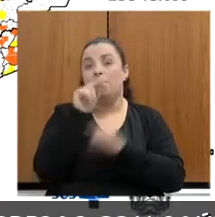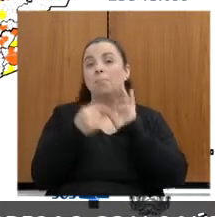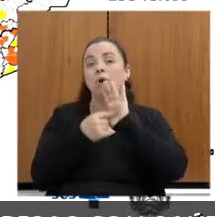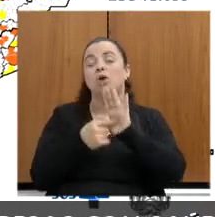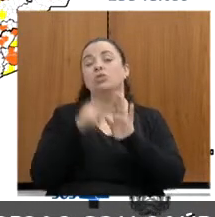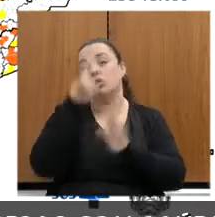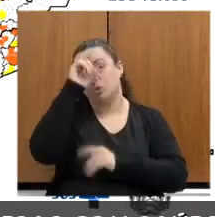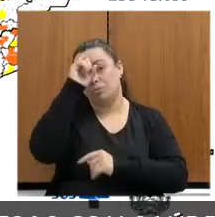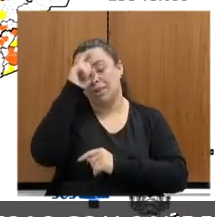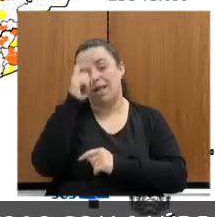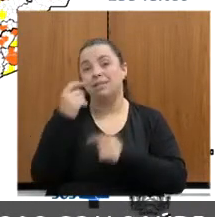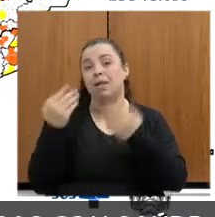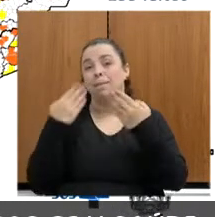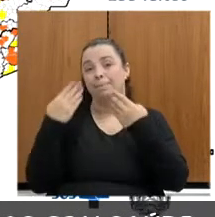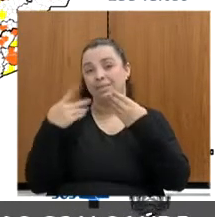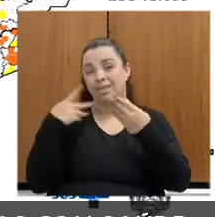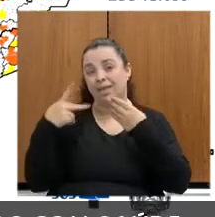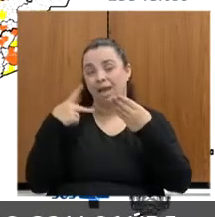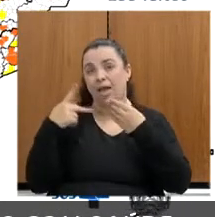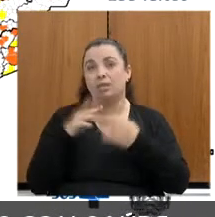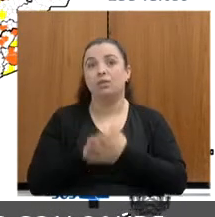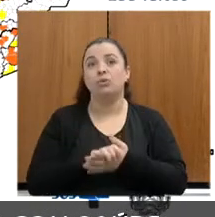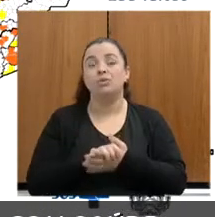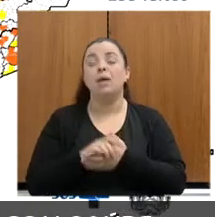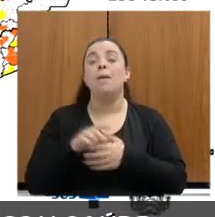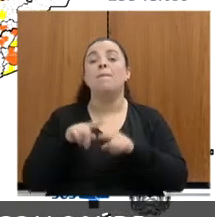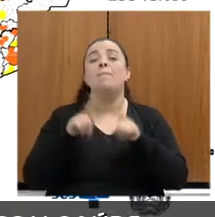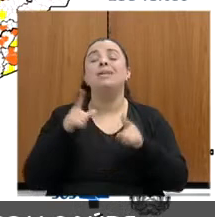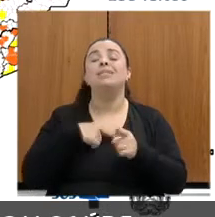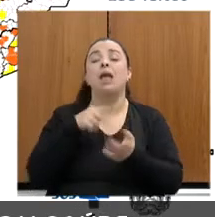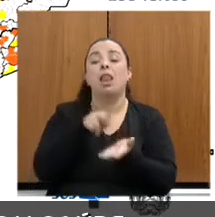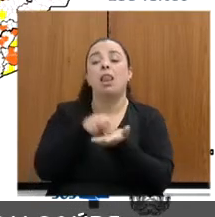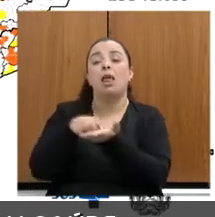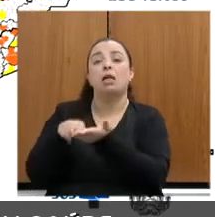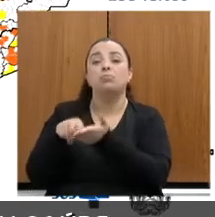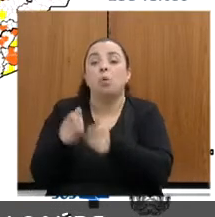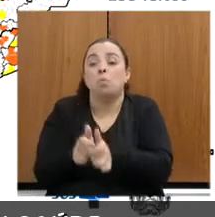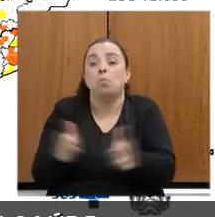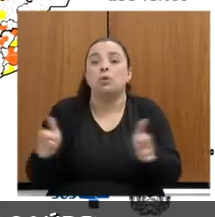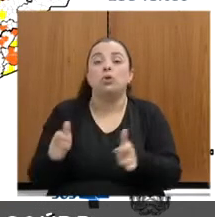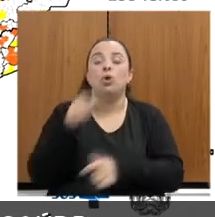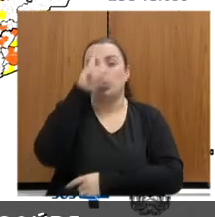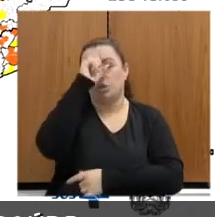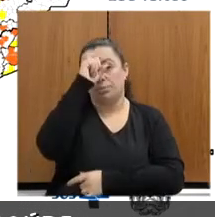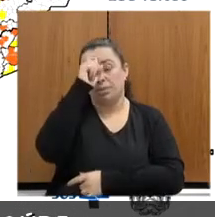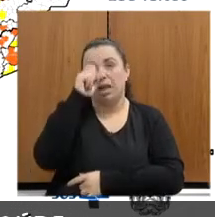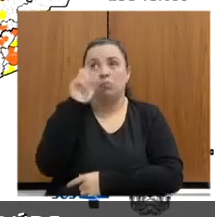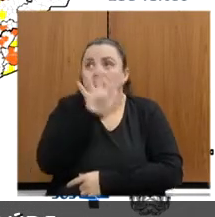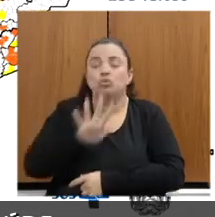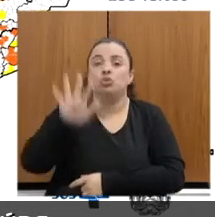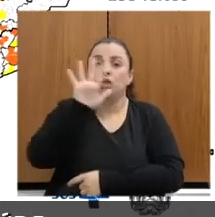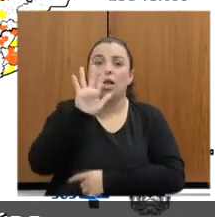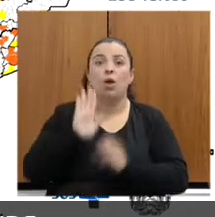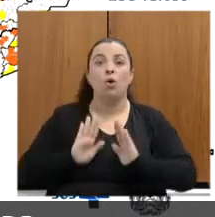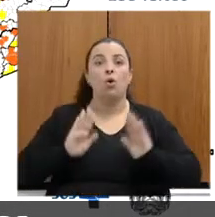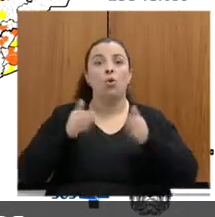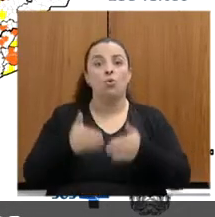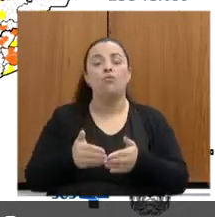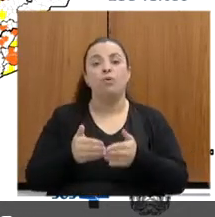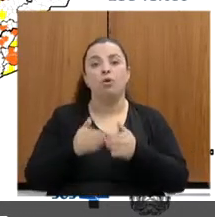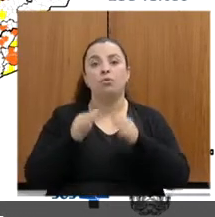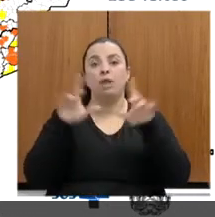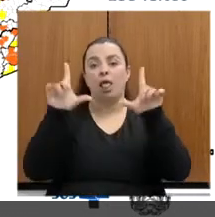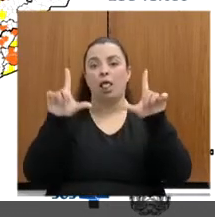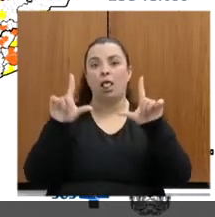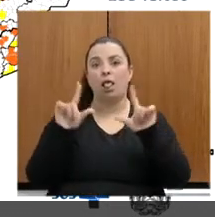saúde mental em Hospital Geral com uma é com foco na redução